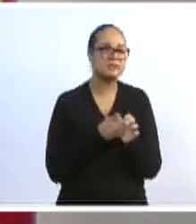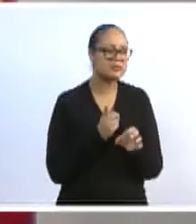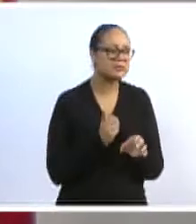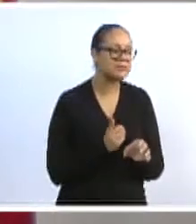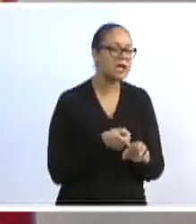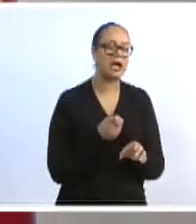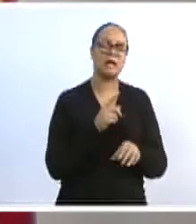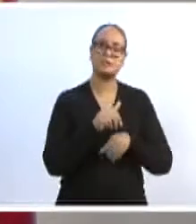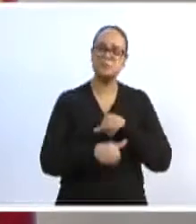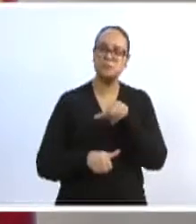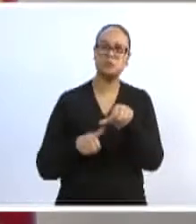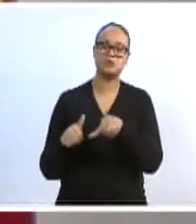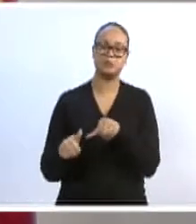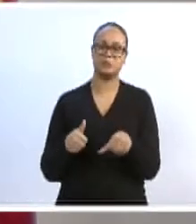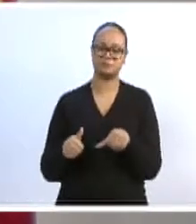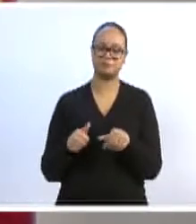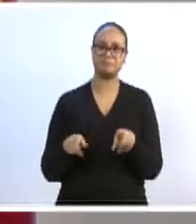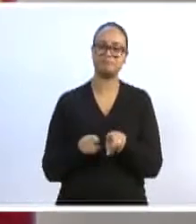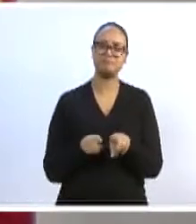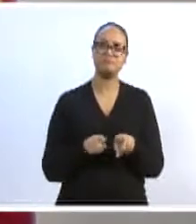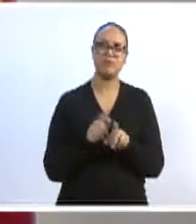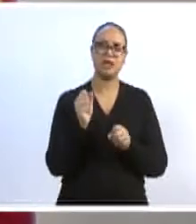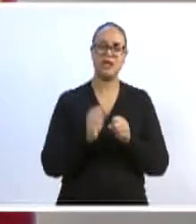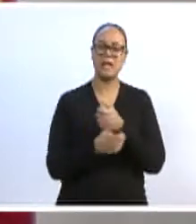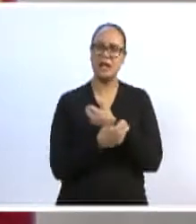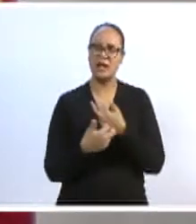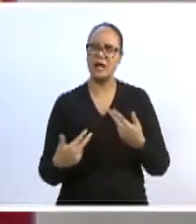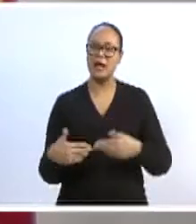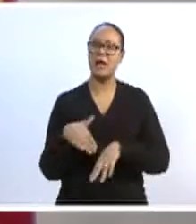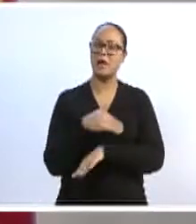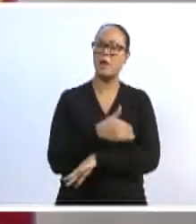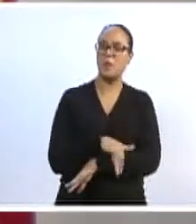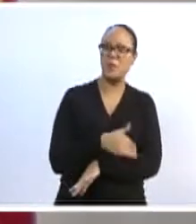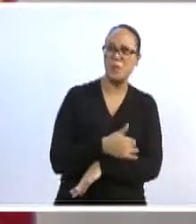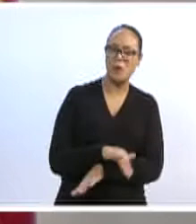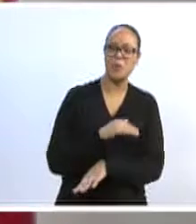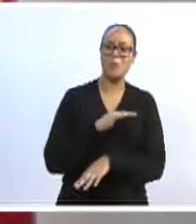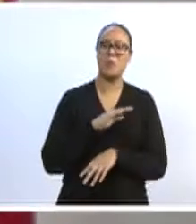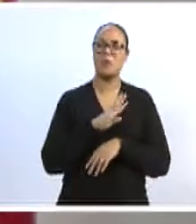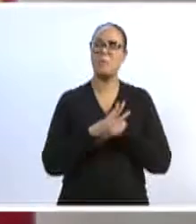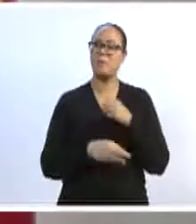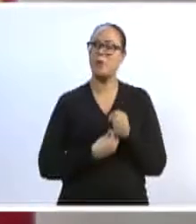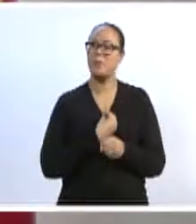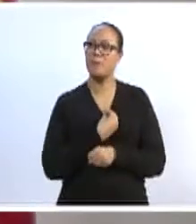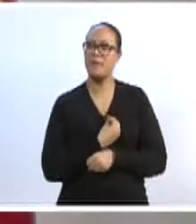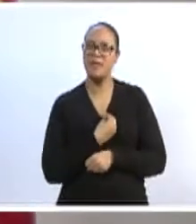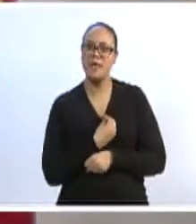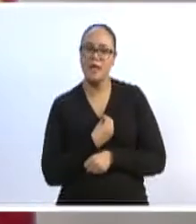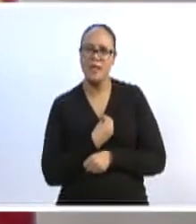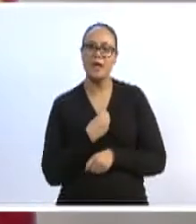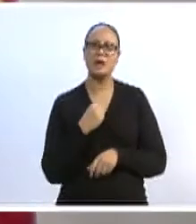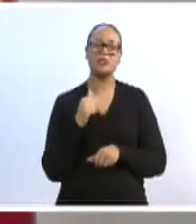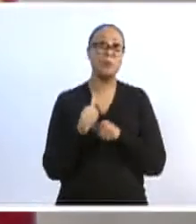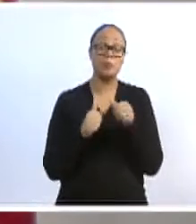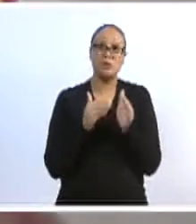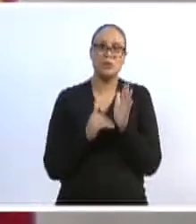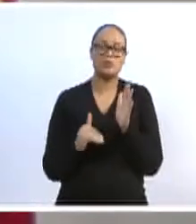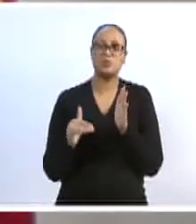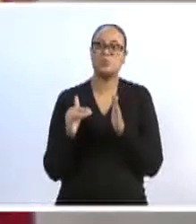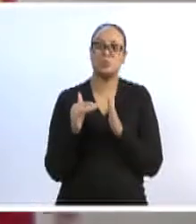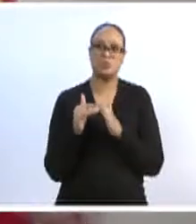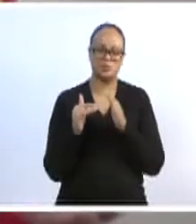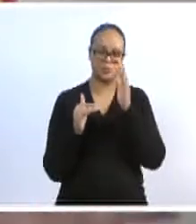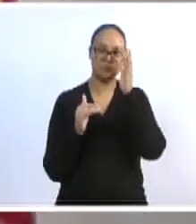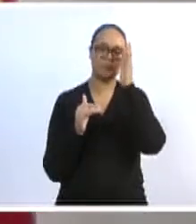modificou automóvel ele modifica as ruas ele modifica o meio ambiente e ele modifica tudo no sentido